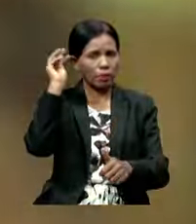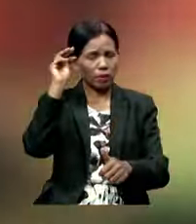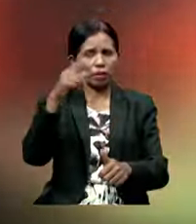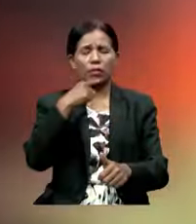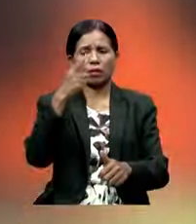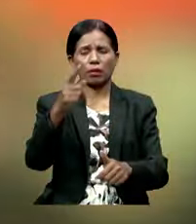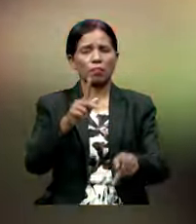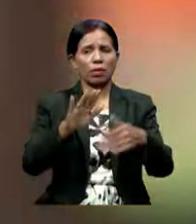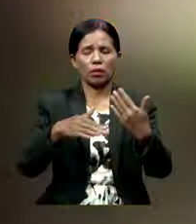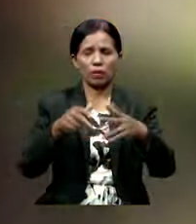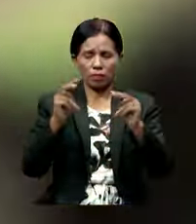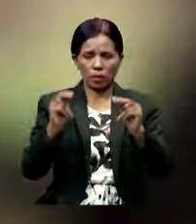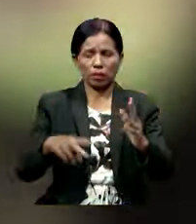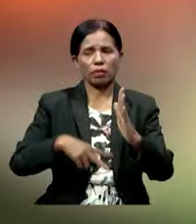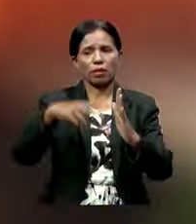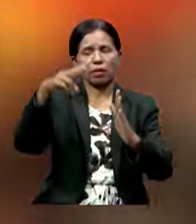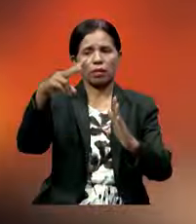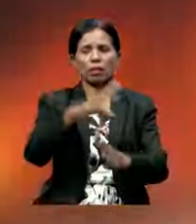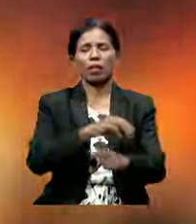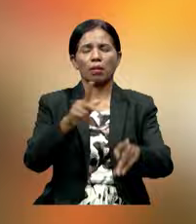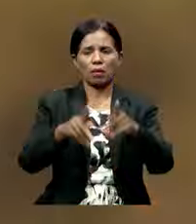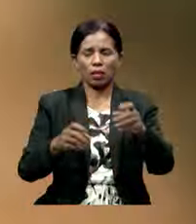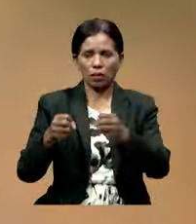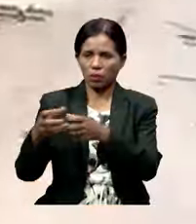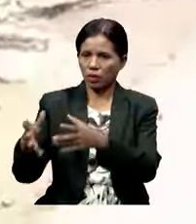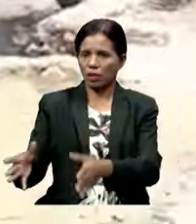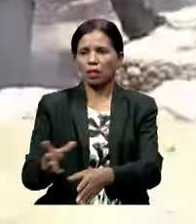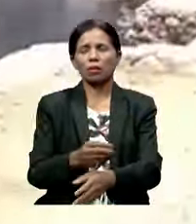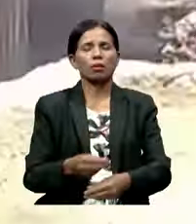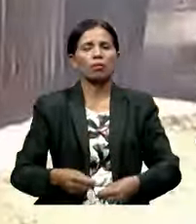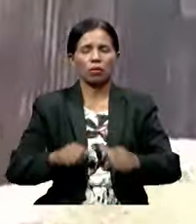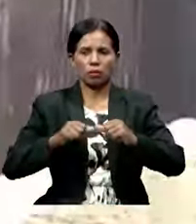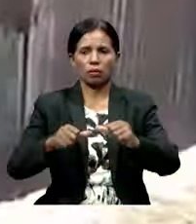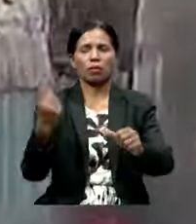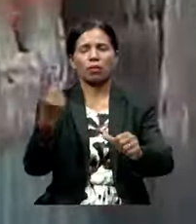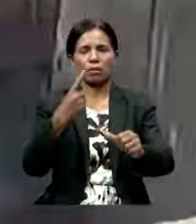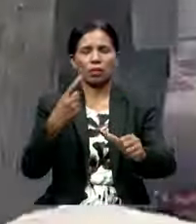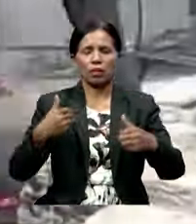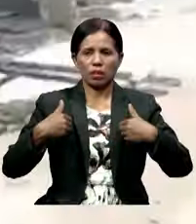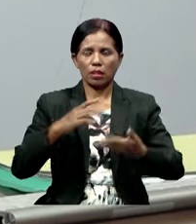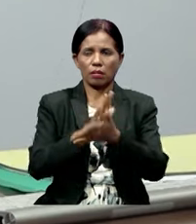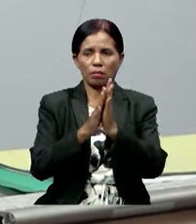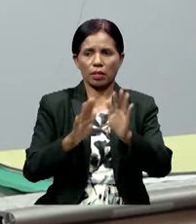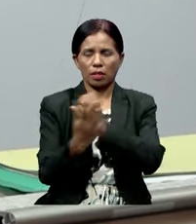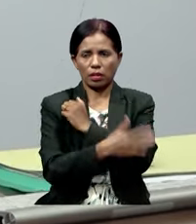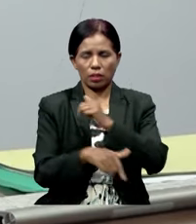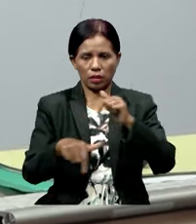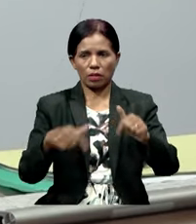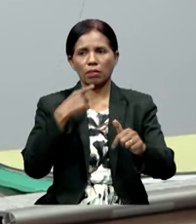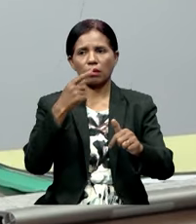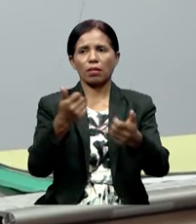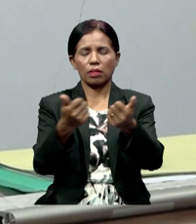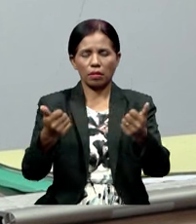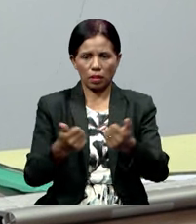Hateten, é mahoto precisa valoriza a luta nebe herói sira husikela, pode bele continua na fatin cria paz e railaran. A tu deixam para arte marcial